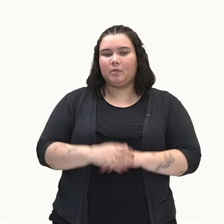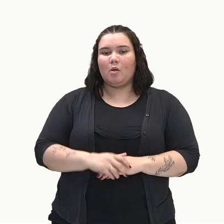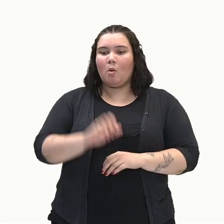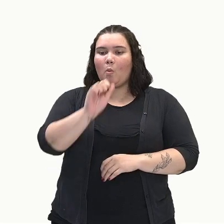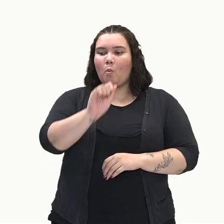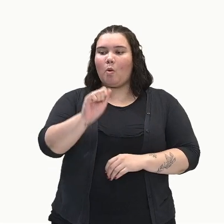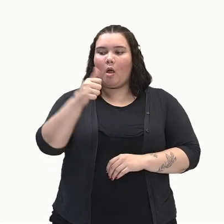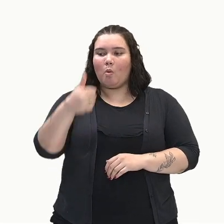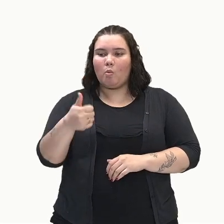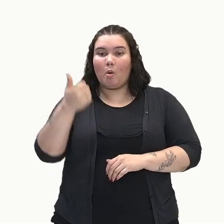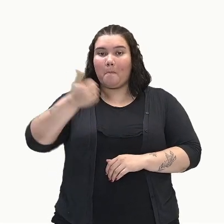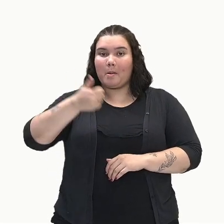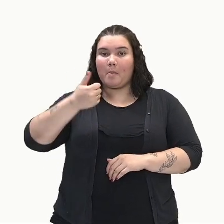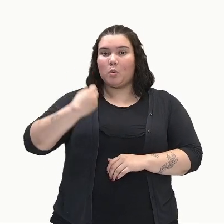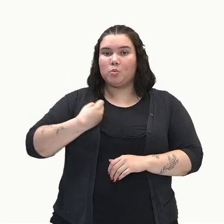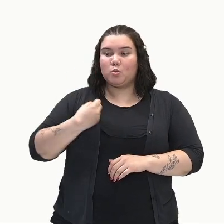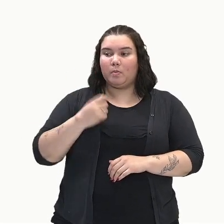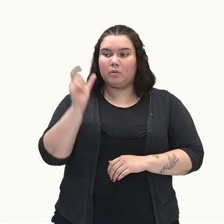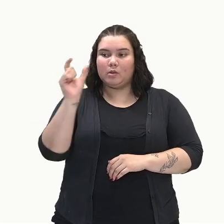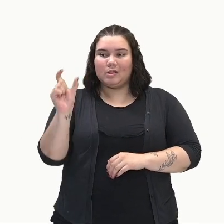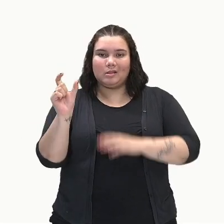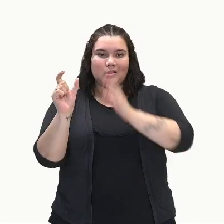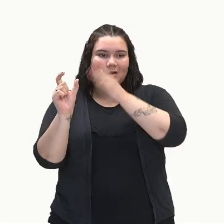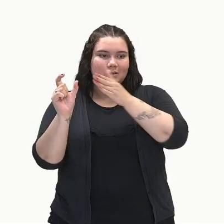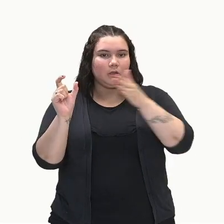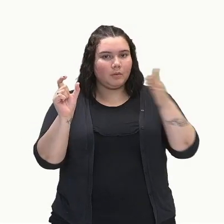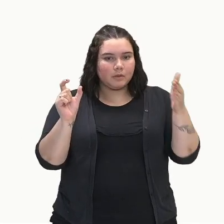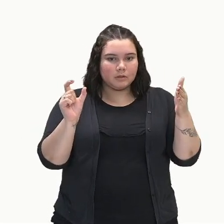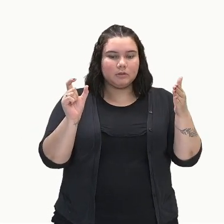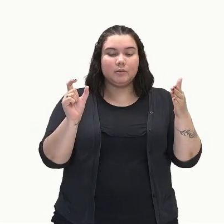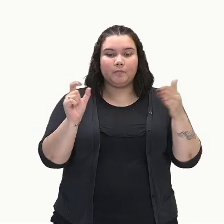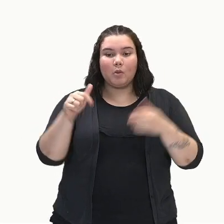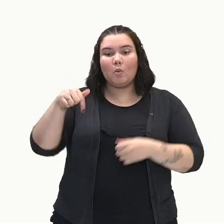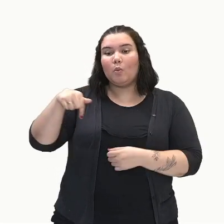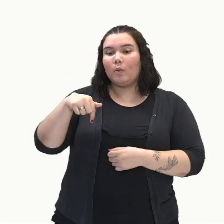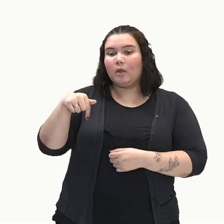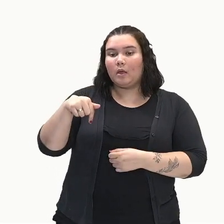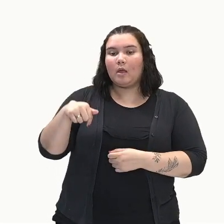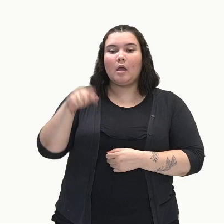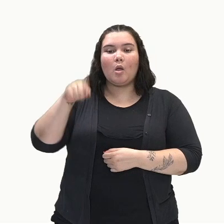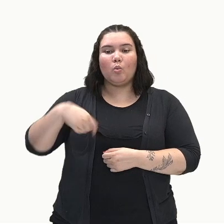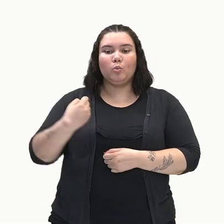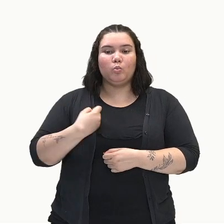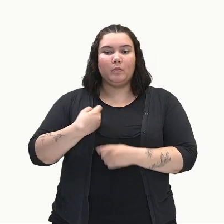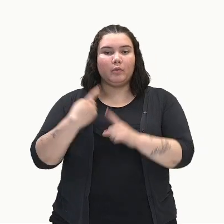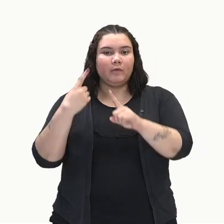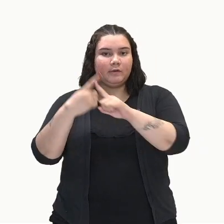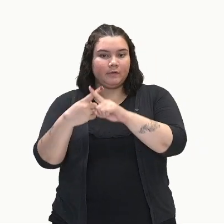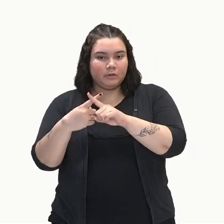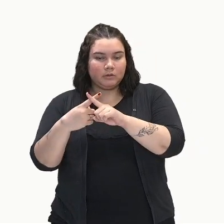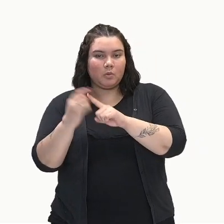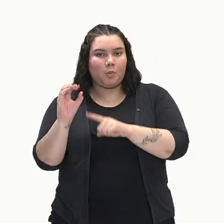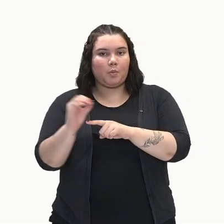sequência, Q é a razão, e aqui nós temos uma potência,